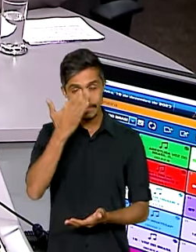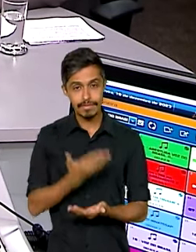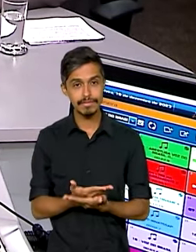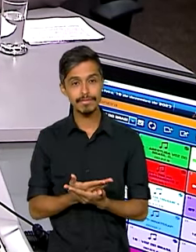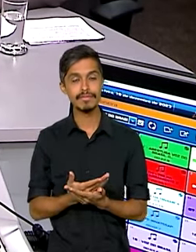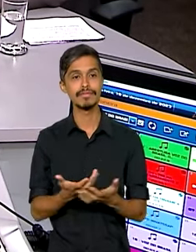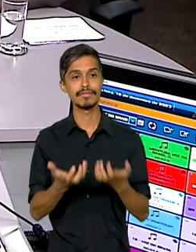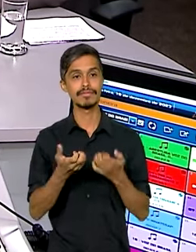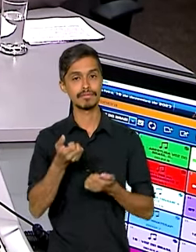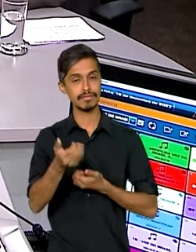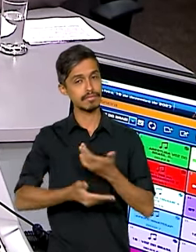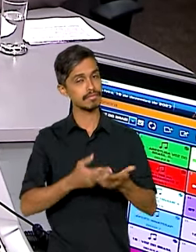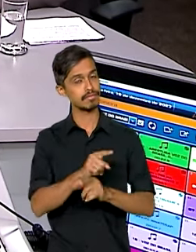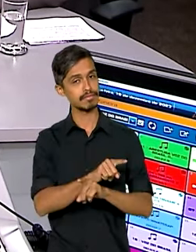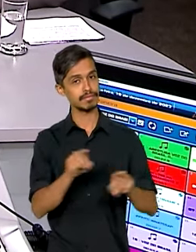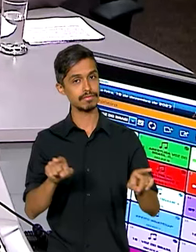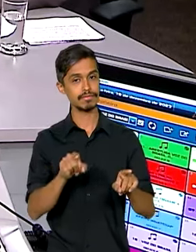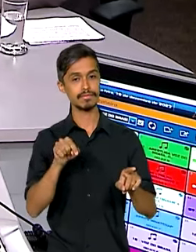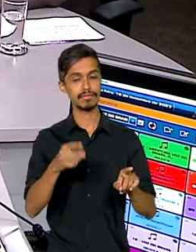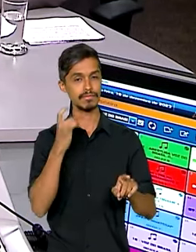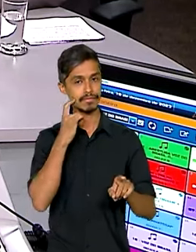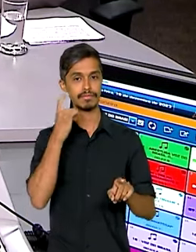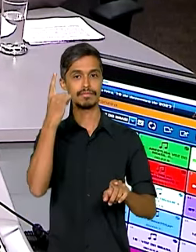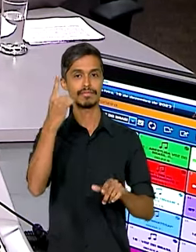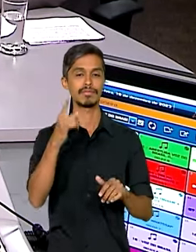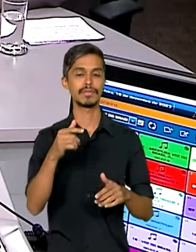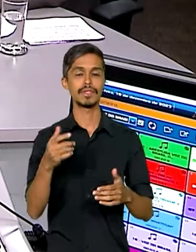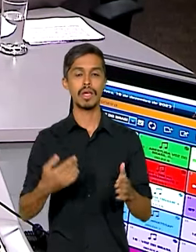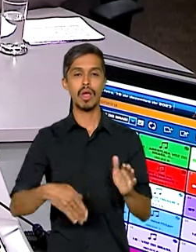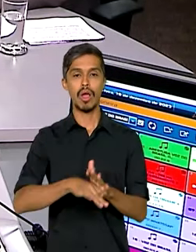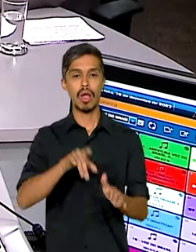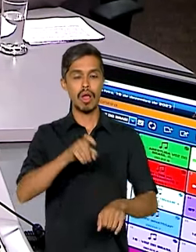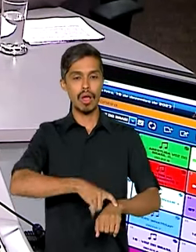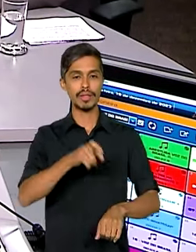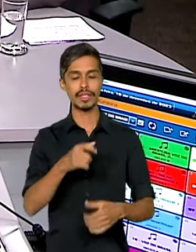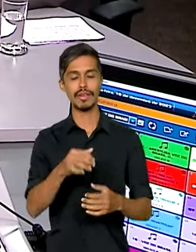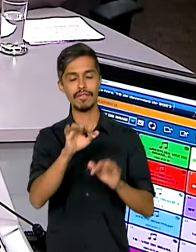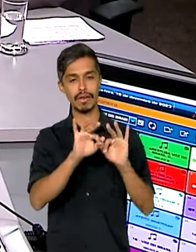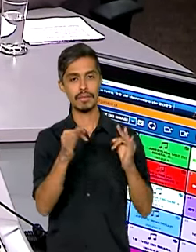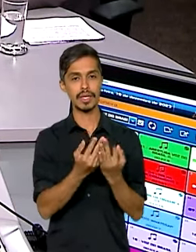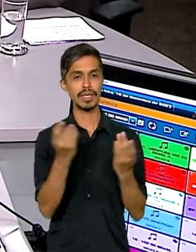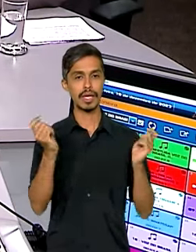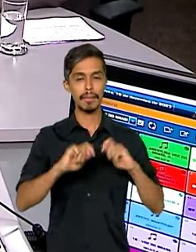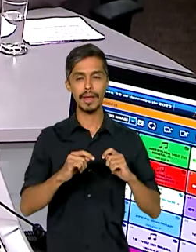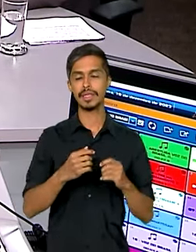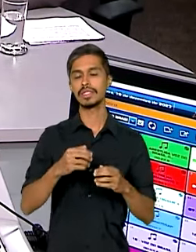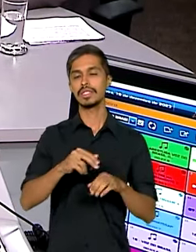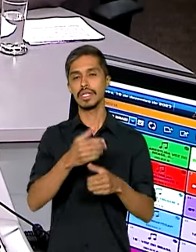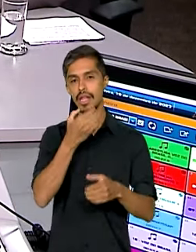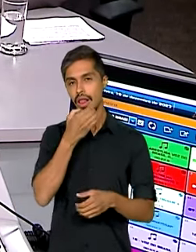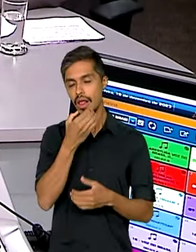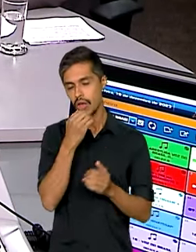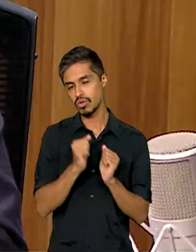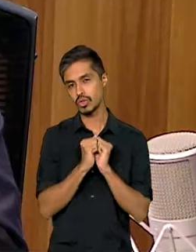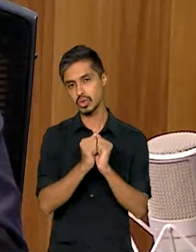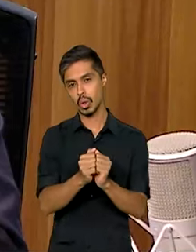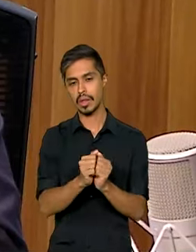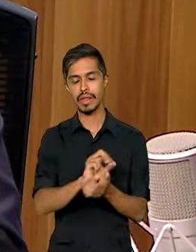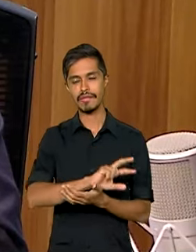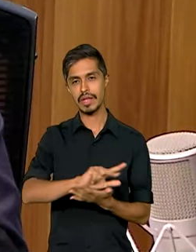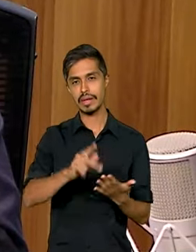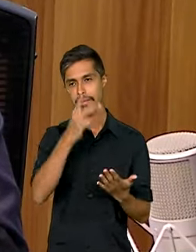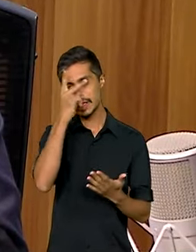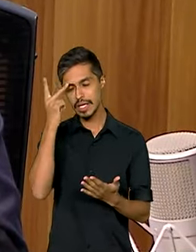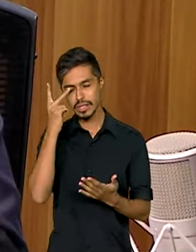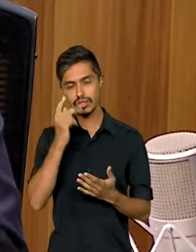queremos compartilhar com vocês essa ideia de que chegou a hora das famílias voltarem a passar o Natal junto muitas pessoas que